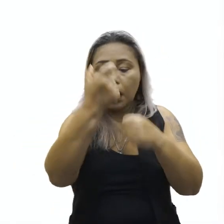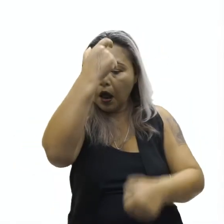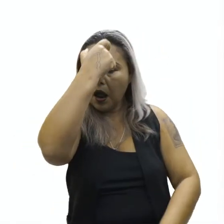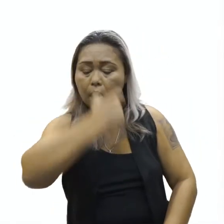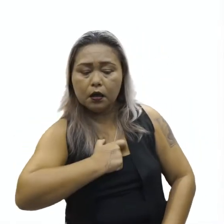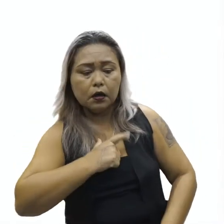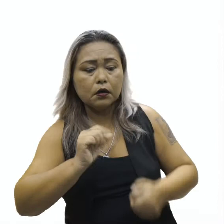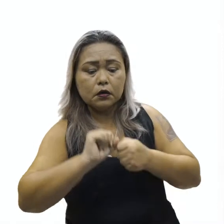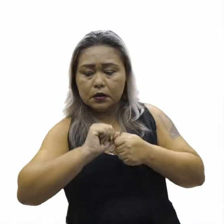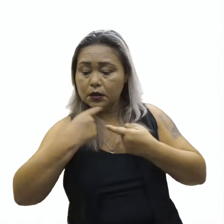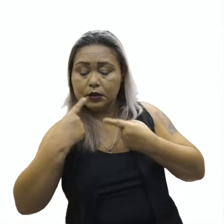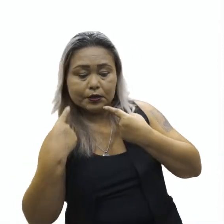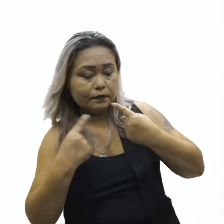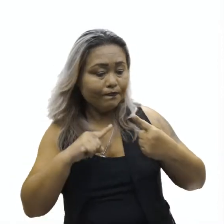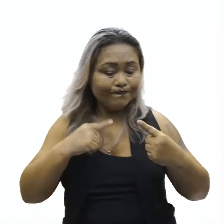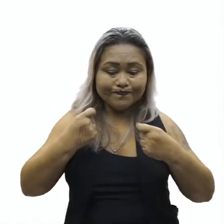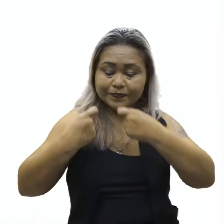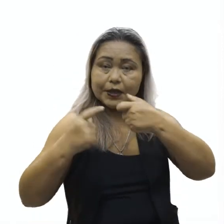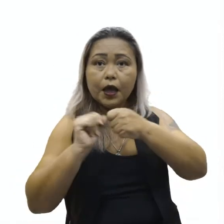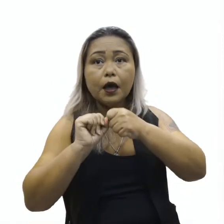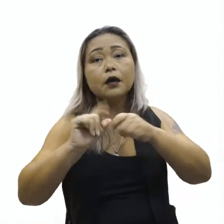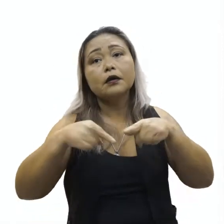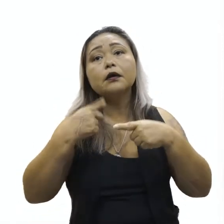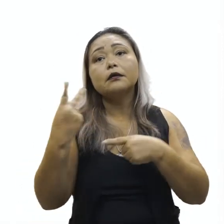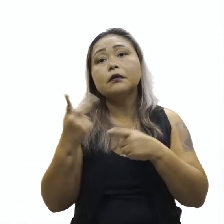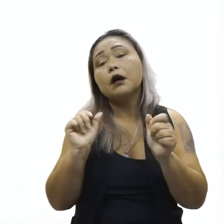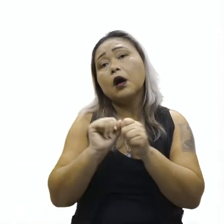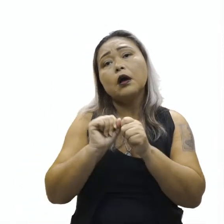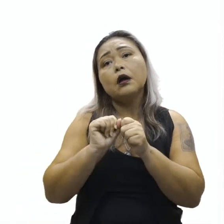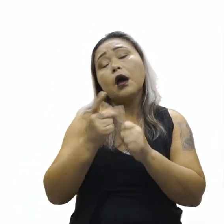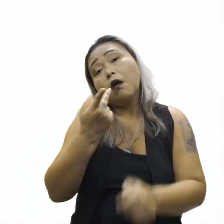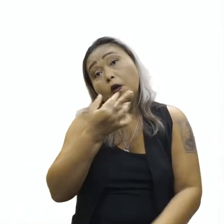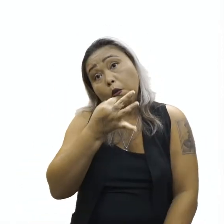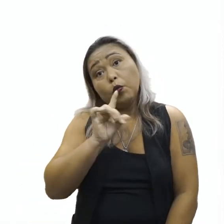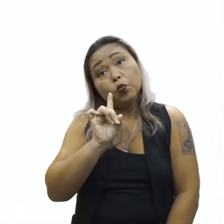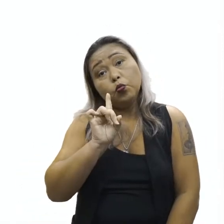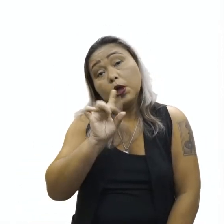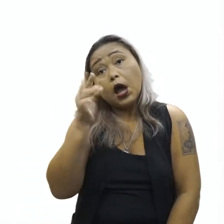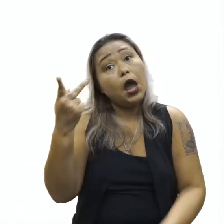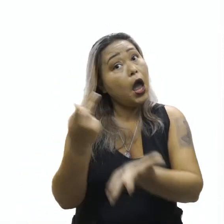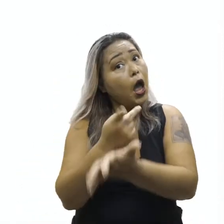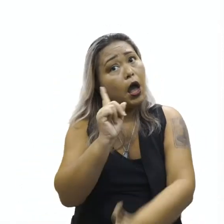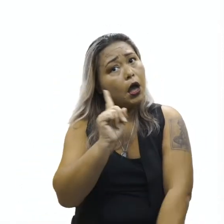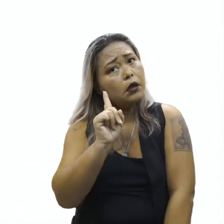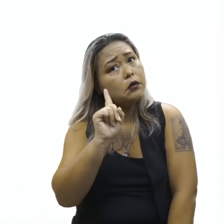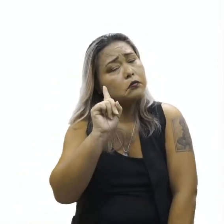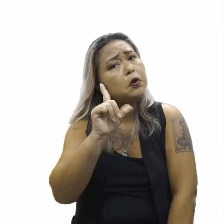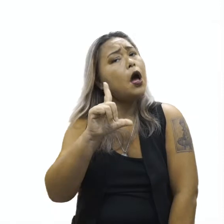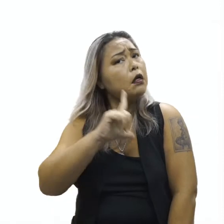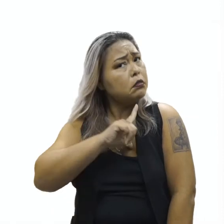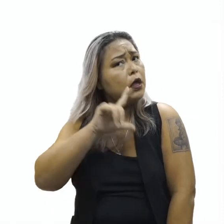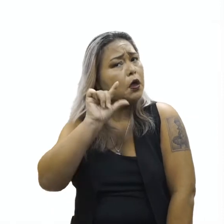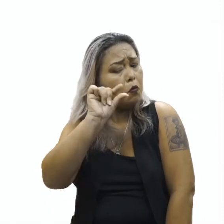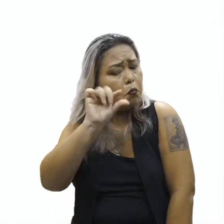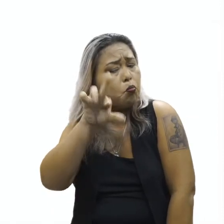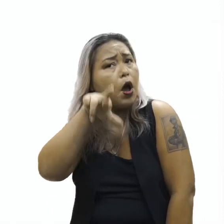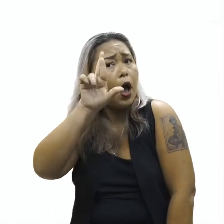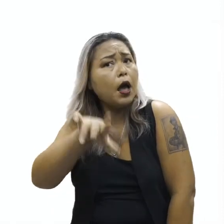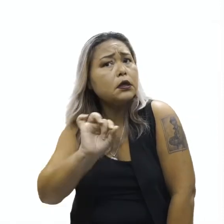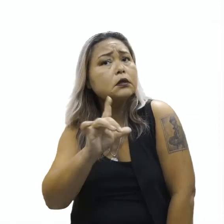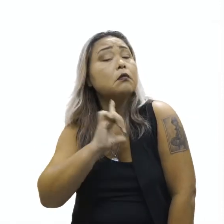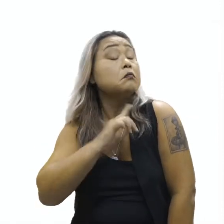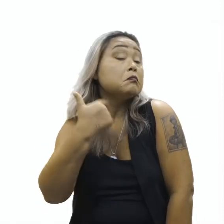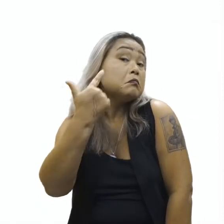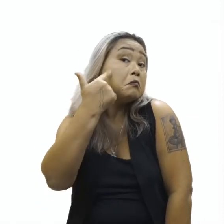guerreiam entre si? Eu acho que ele não está totalmente errado não, viu? Eu acho que ele tem uma certa razão aí. Mas